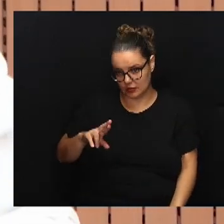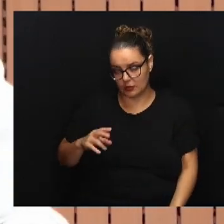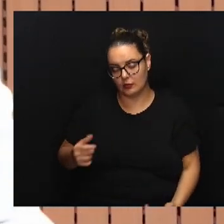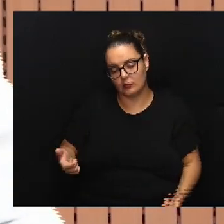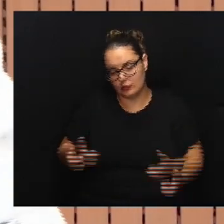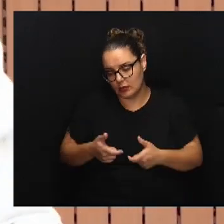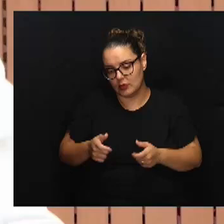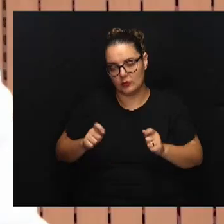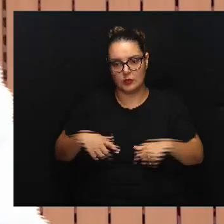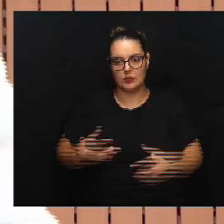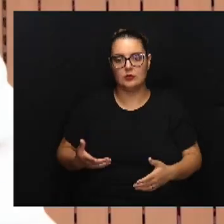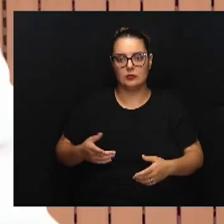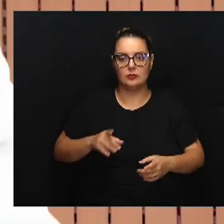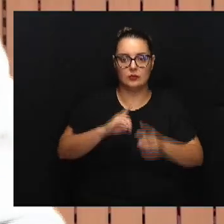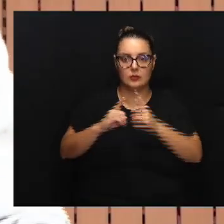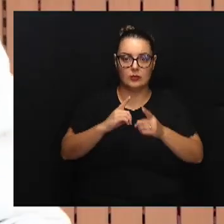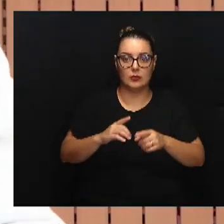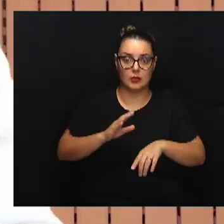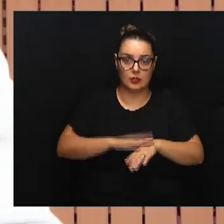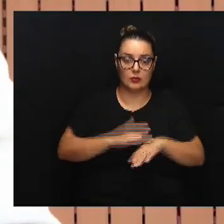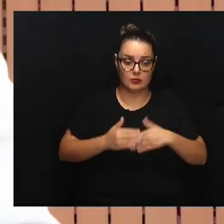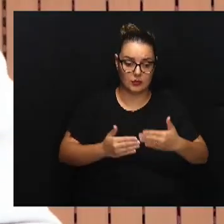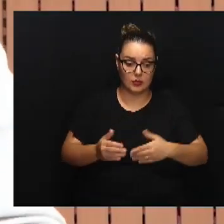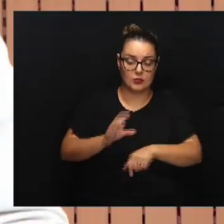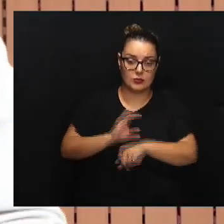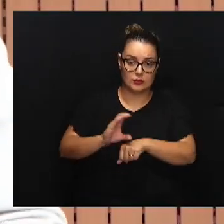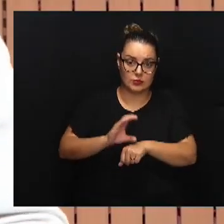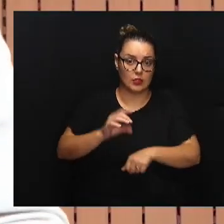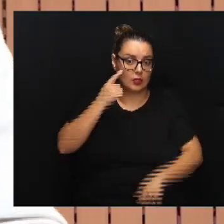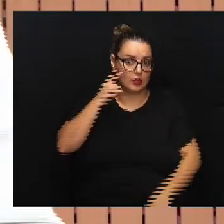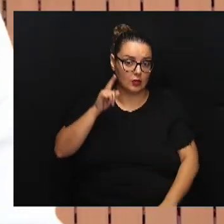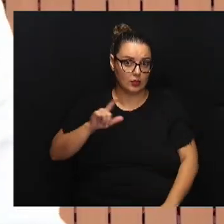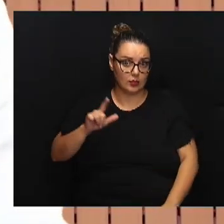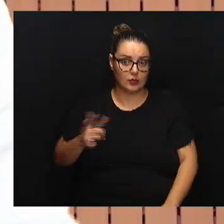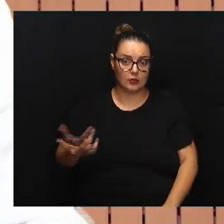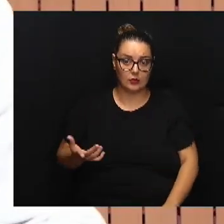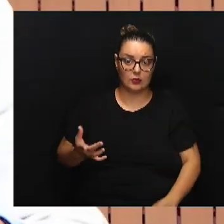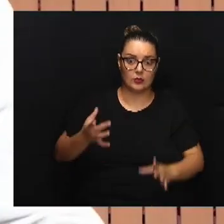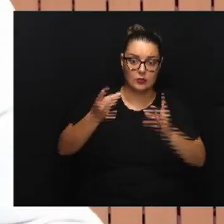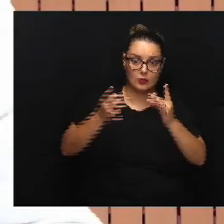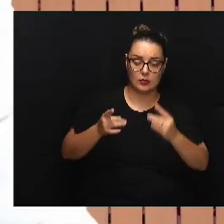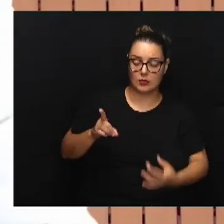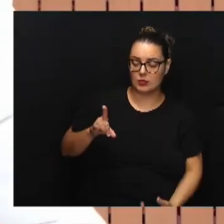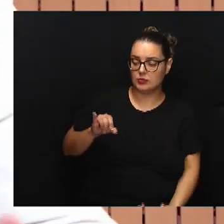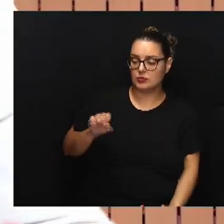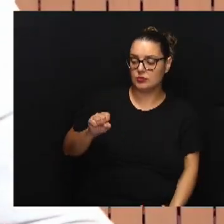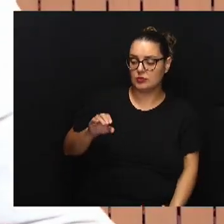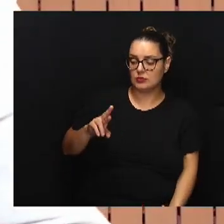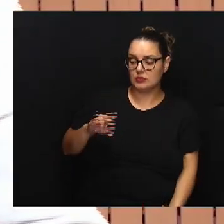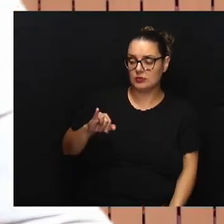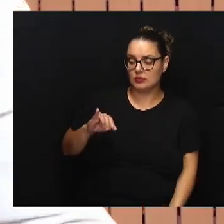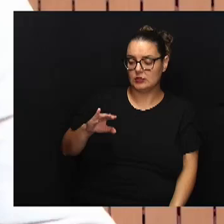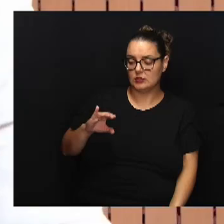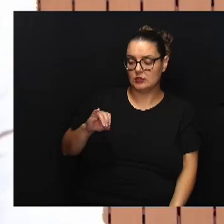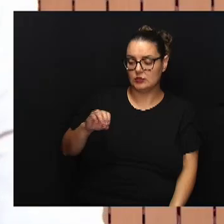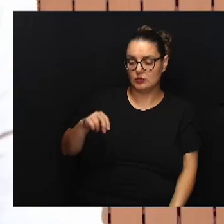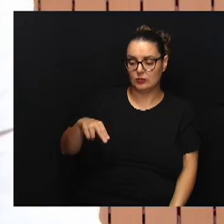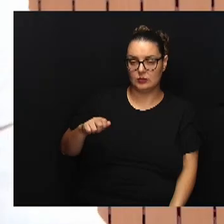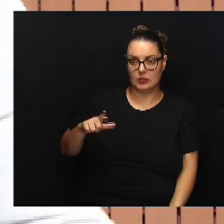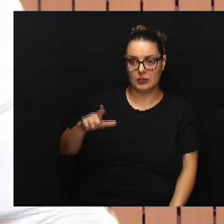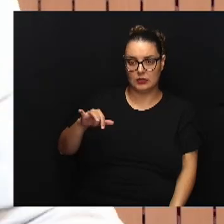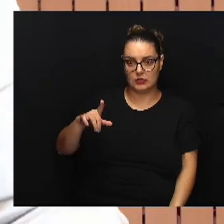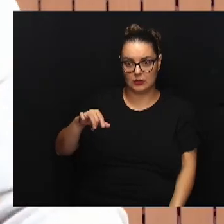dinâmica que já funcionam os cursinhos. Obviamente, com a discricionariedade de fazer isso dentro daquilo que a